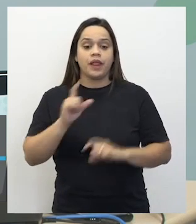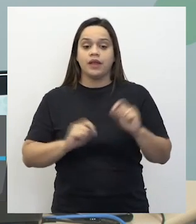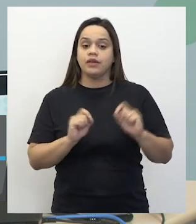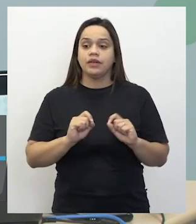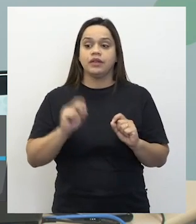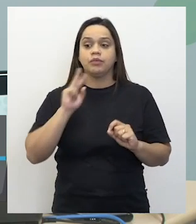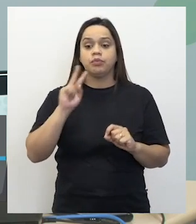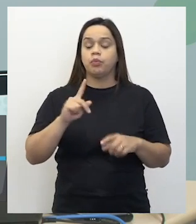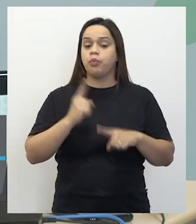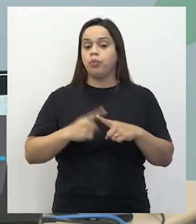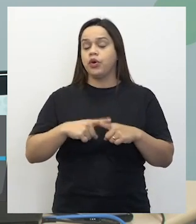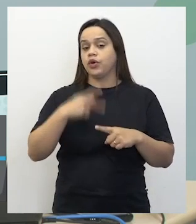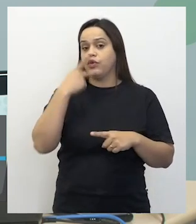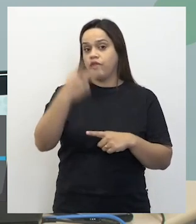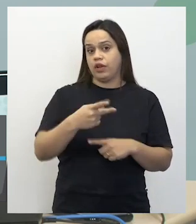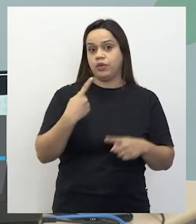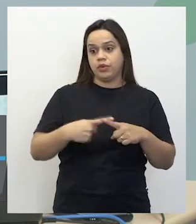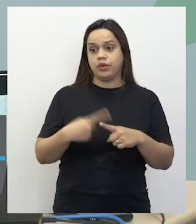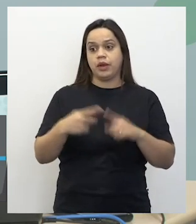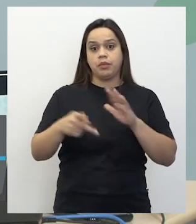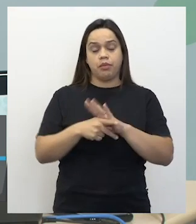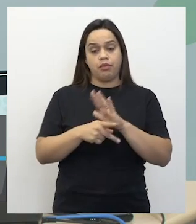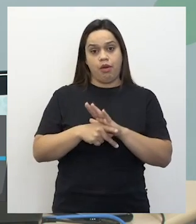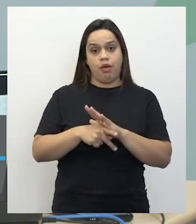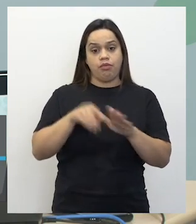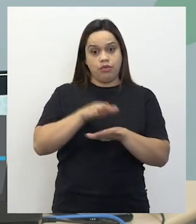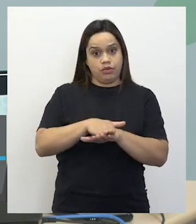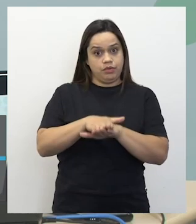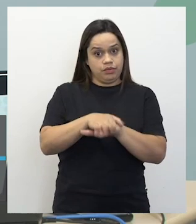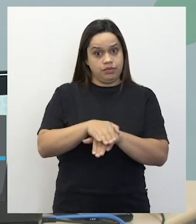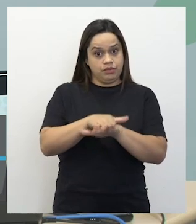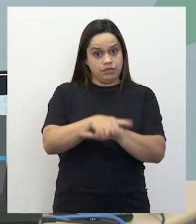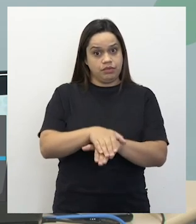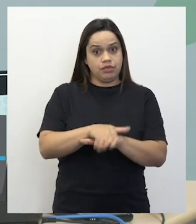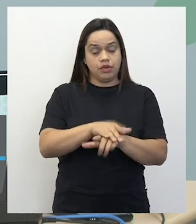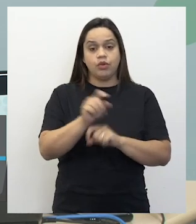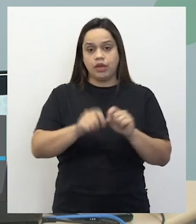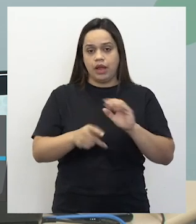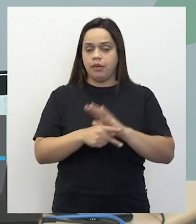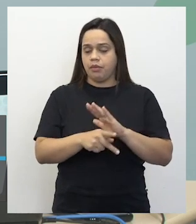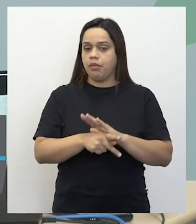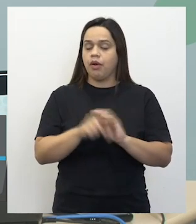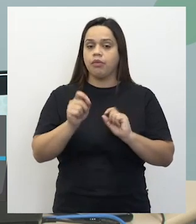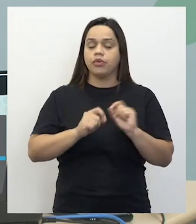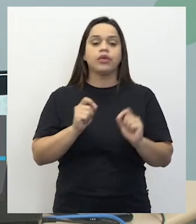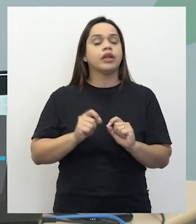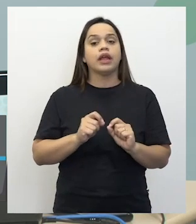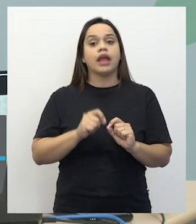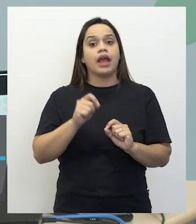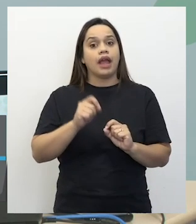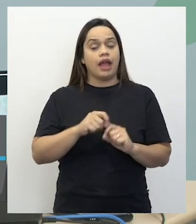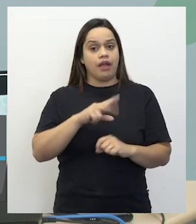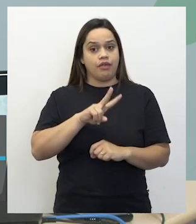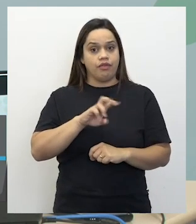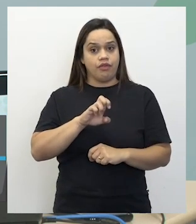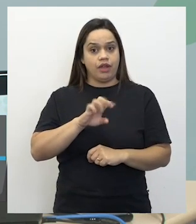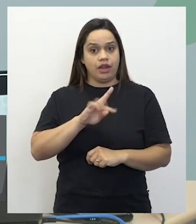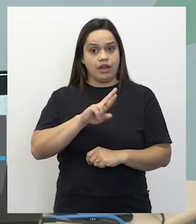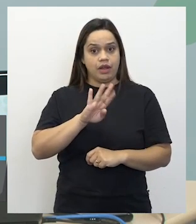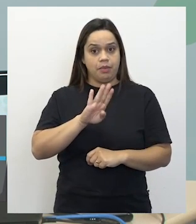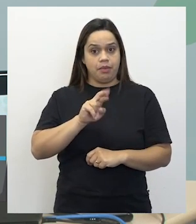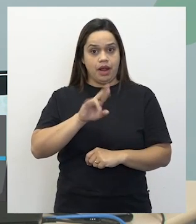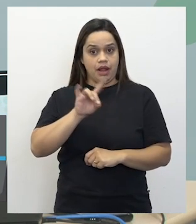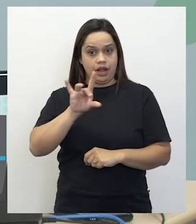estou falando isso? No caso das tartarugas, elas são vertebrados. Então, quem são os vertebrados? Os peixes, os